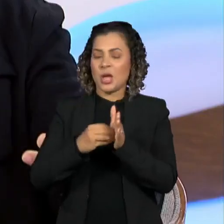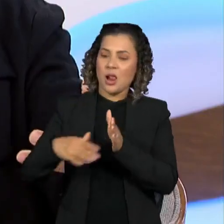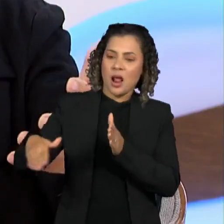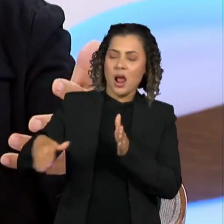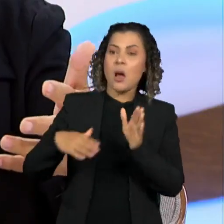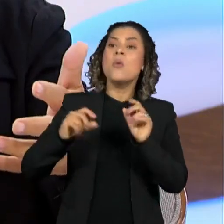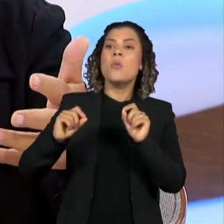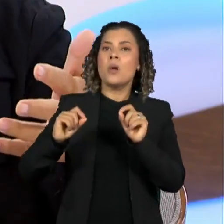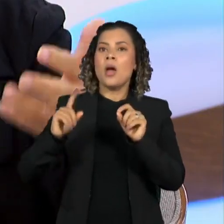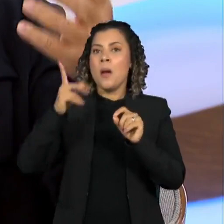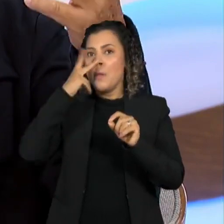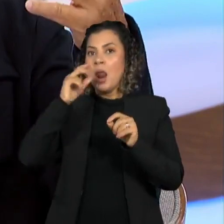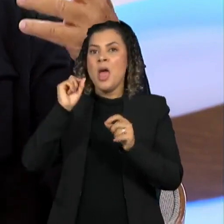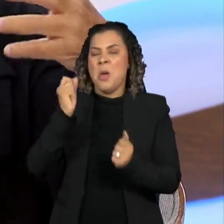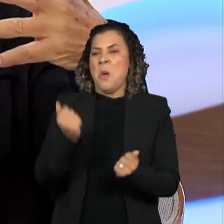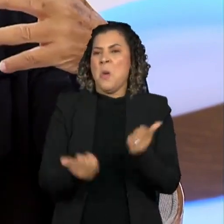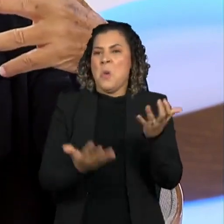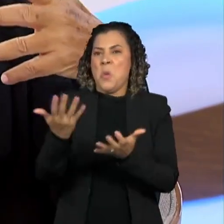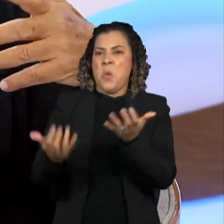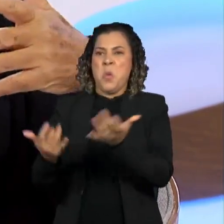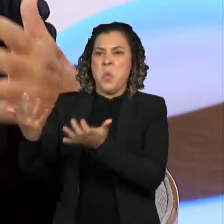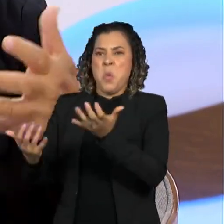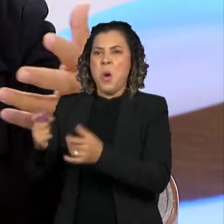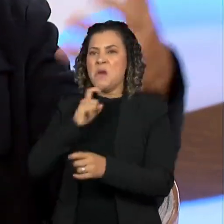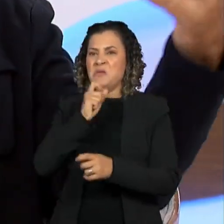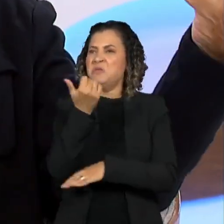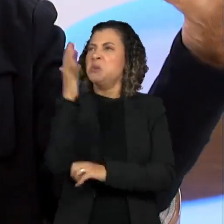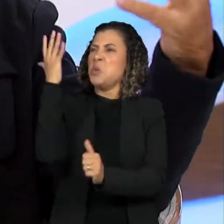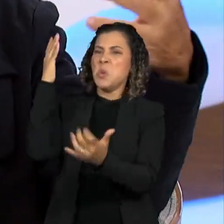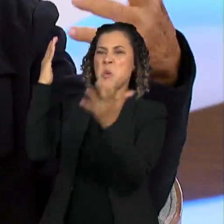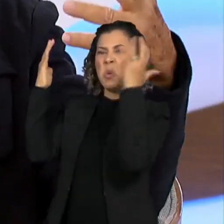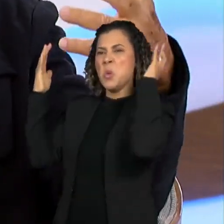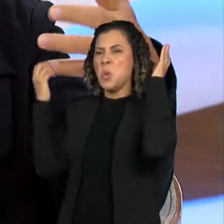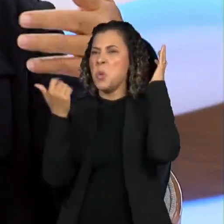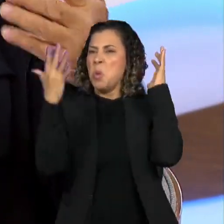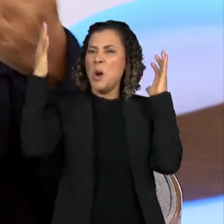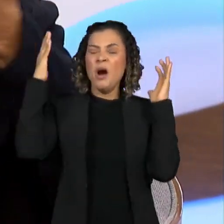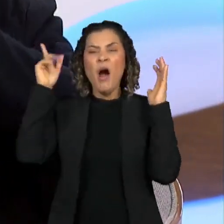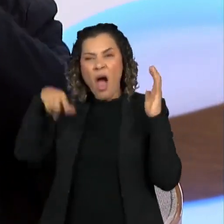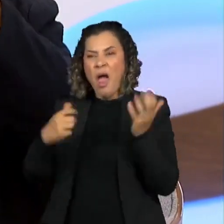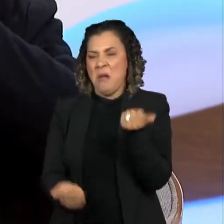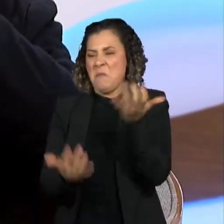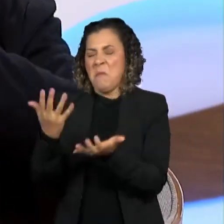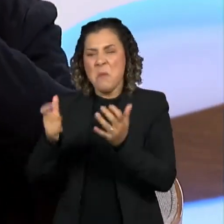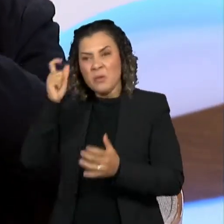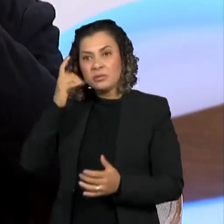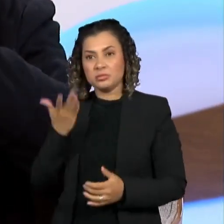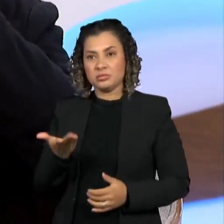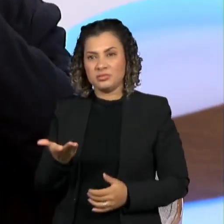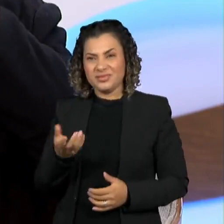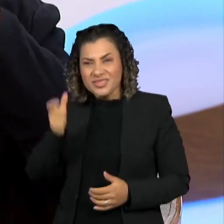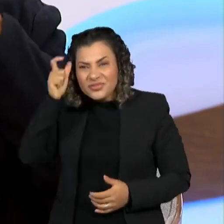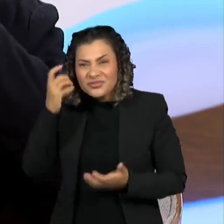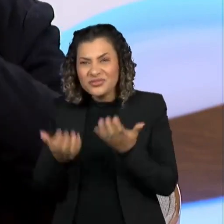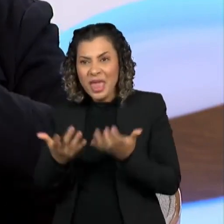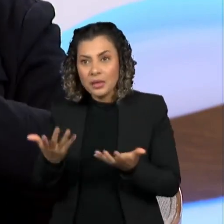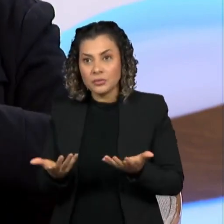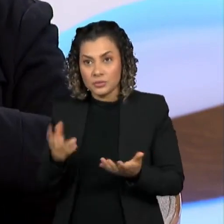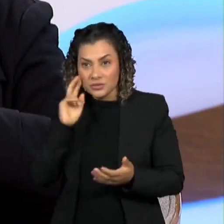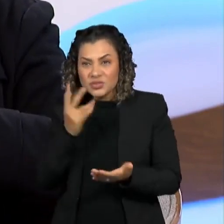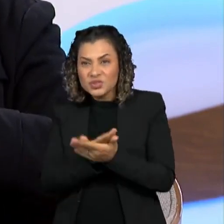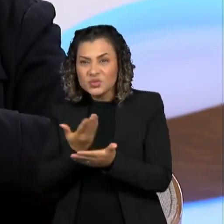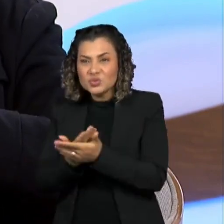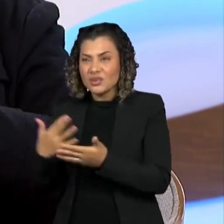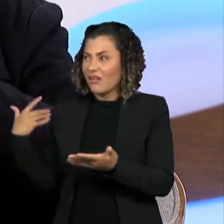do inferno Verde a floresta era um inferno e a floresta é se você estudar a história de